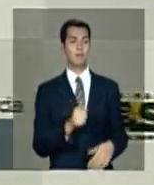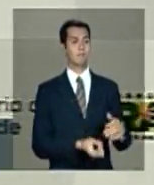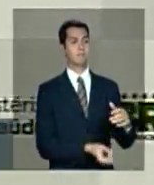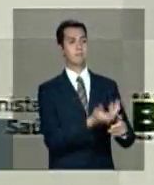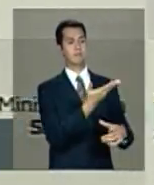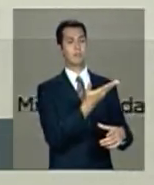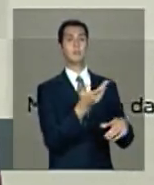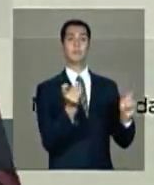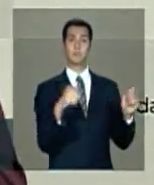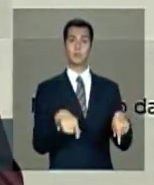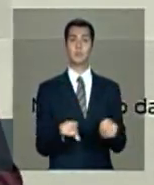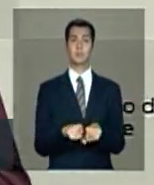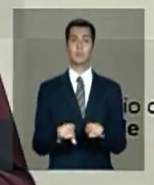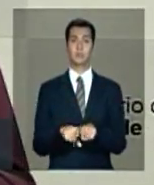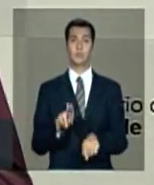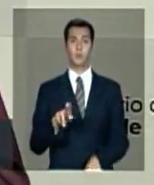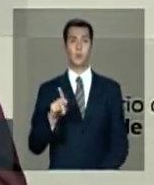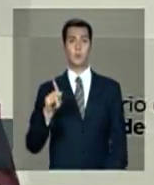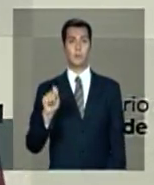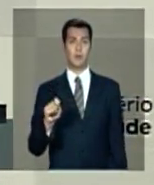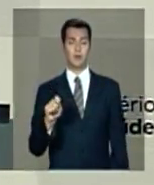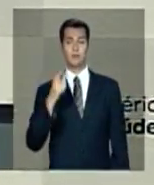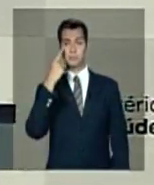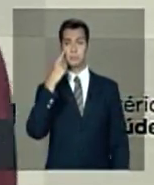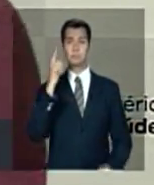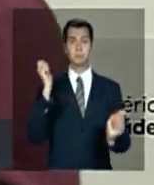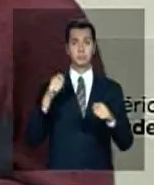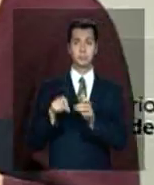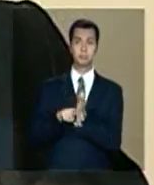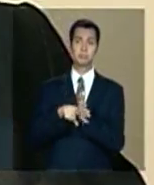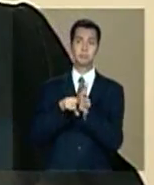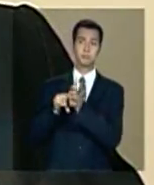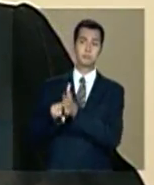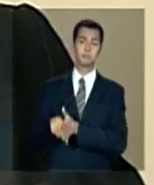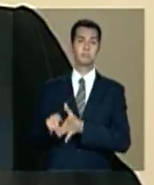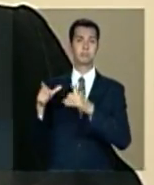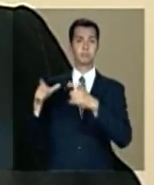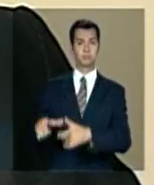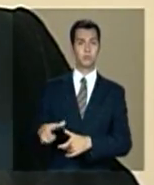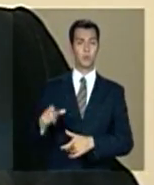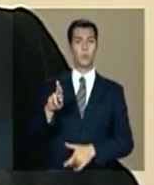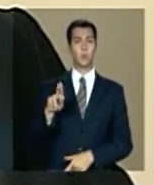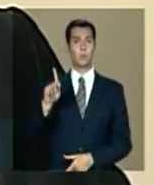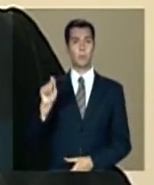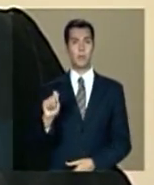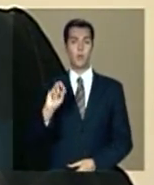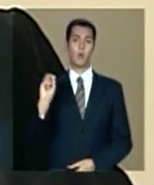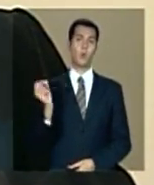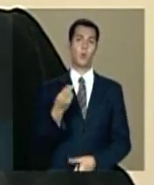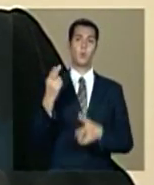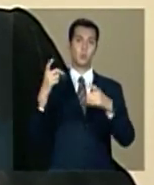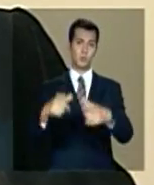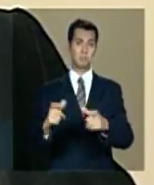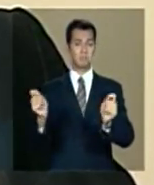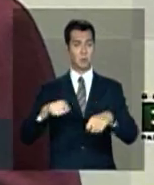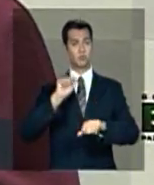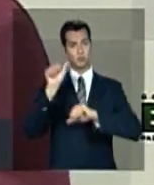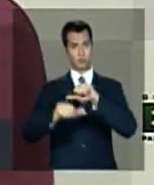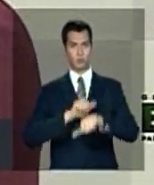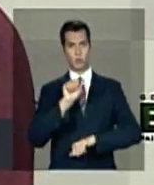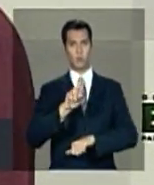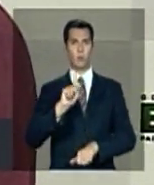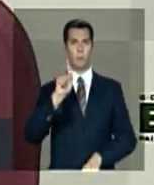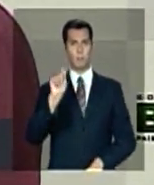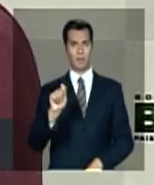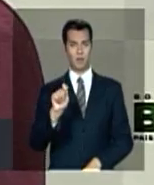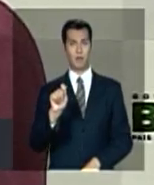podemos também localizar e detectar uma UPA ou uma unidade que pode virar uma UPA com padrão